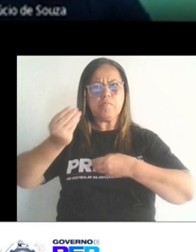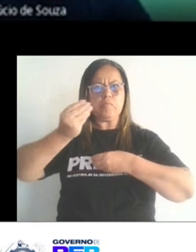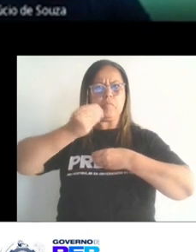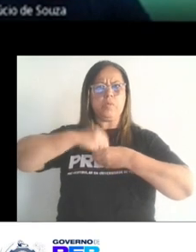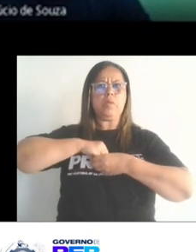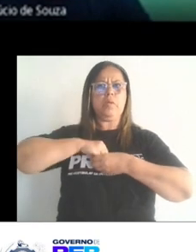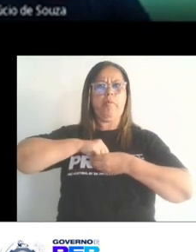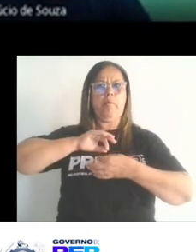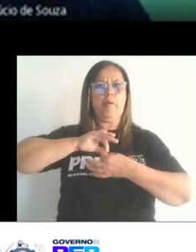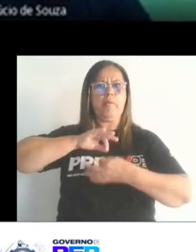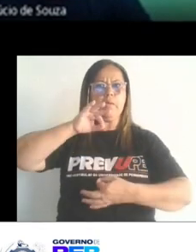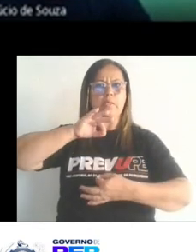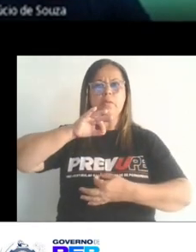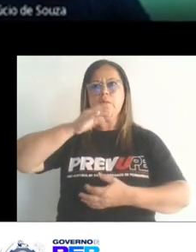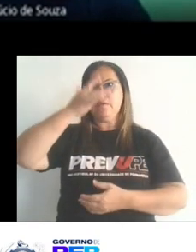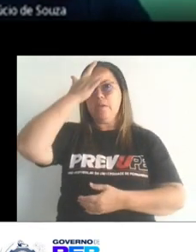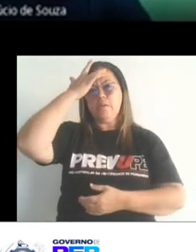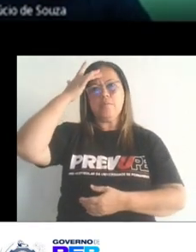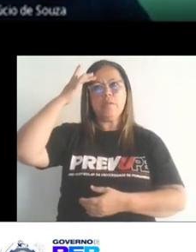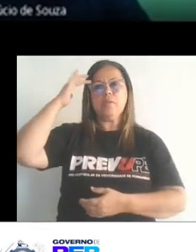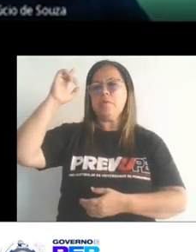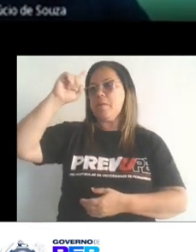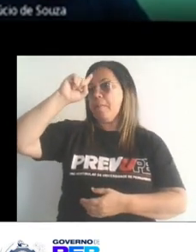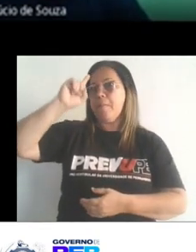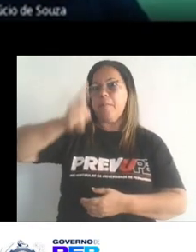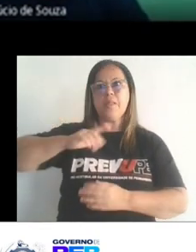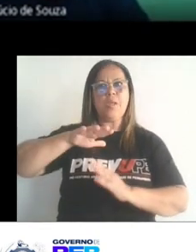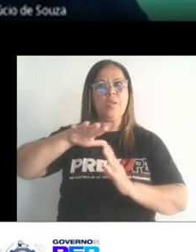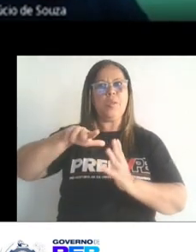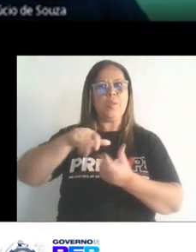das pessoas e aí reinar completamente